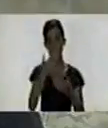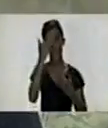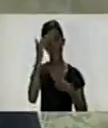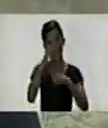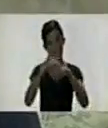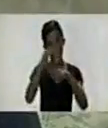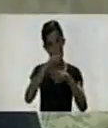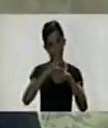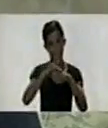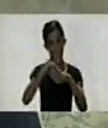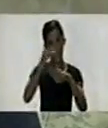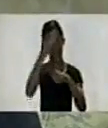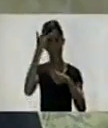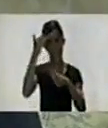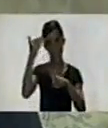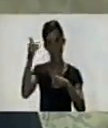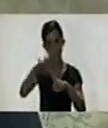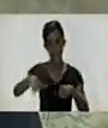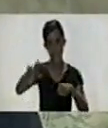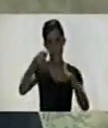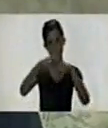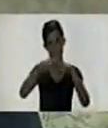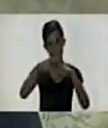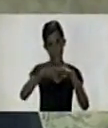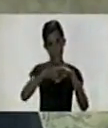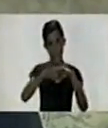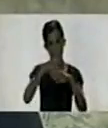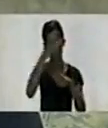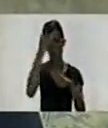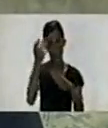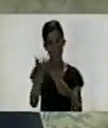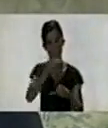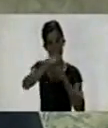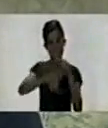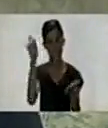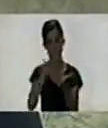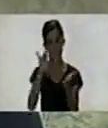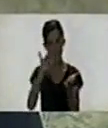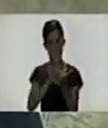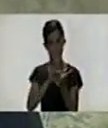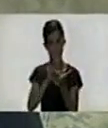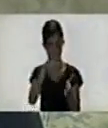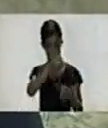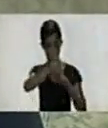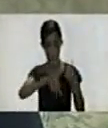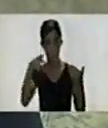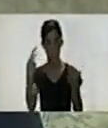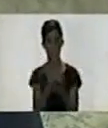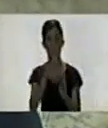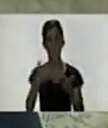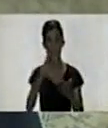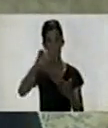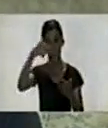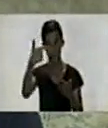Quero agradecer o carinho que estou recebendo pelas pessoas de Belfor Roxo. Essas pessoas querem mudança. Essa mudança